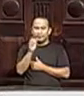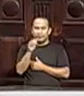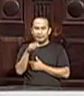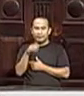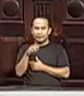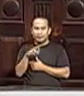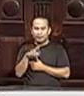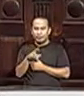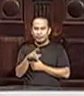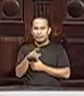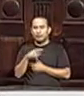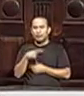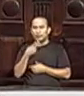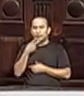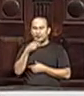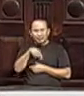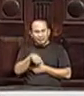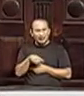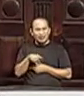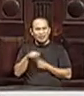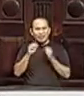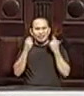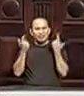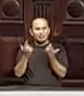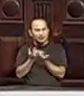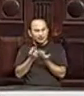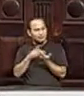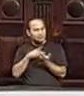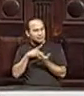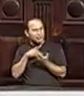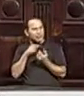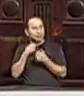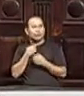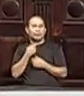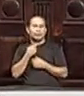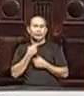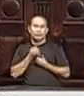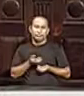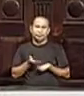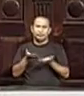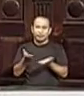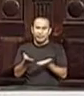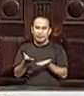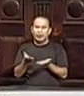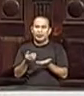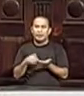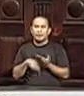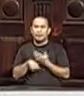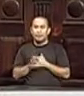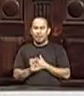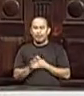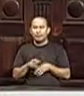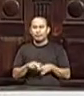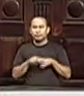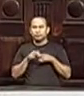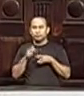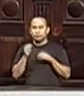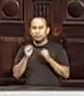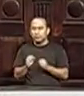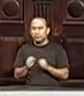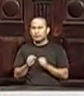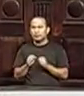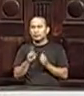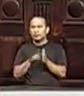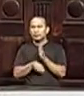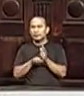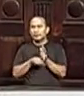verificar se essa Assembleia temporária, mesmo que provisoriamente, não pode ceder um veículo para o INEPAC para que ele faça